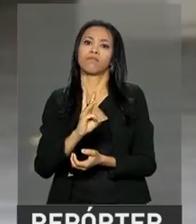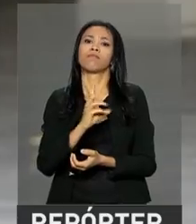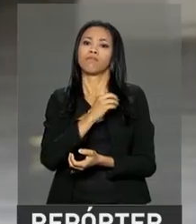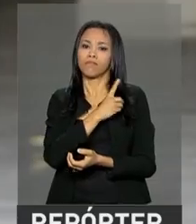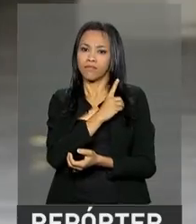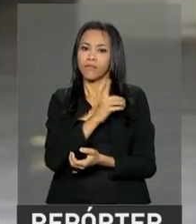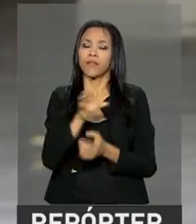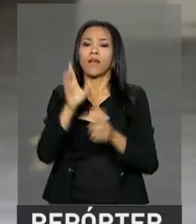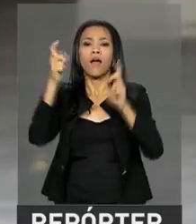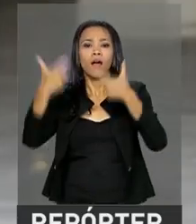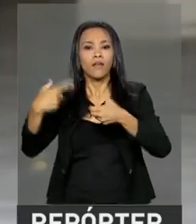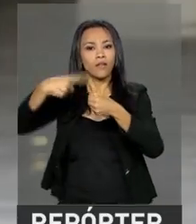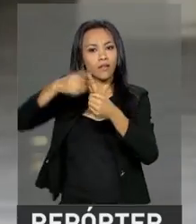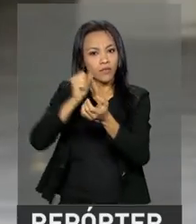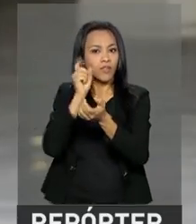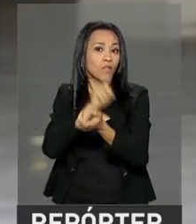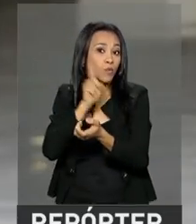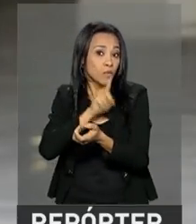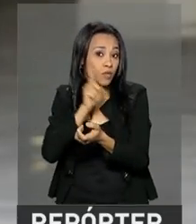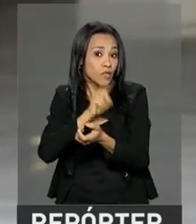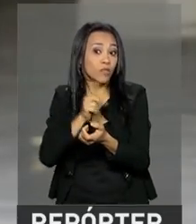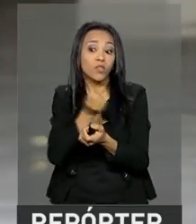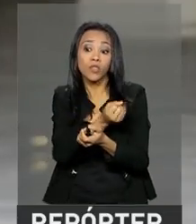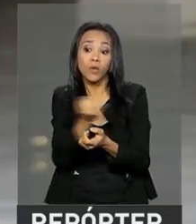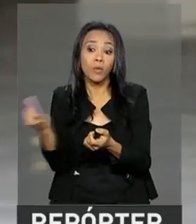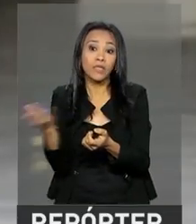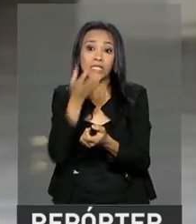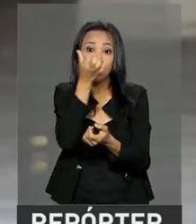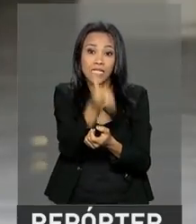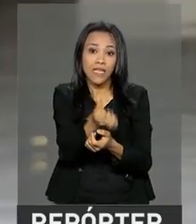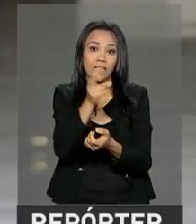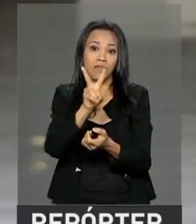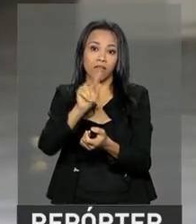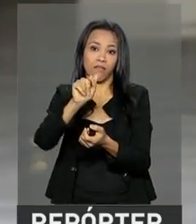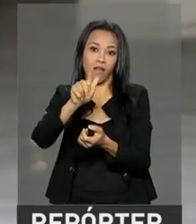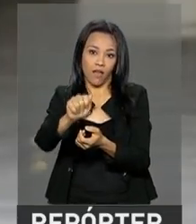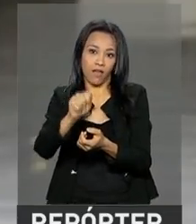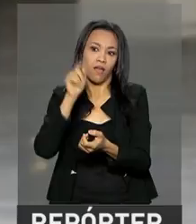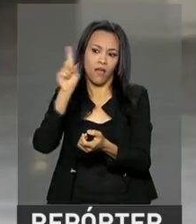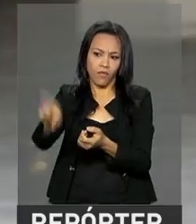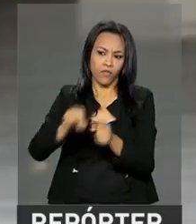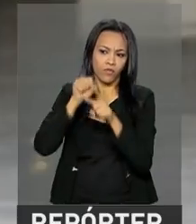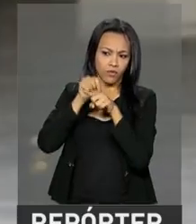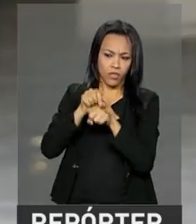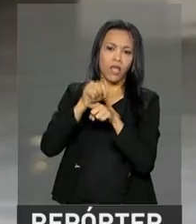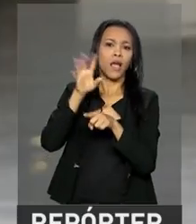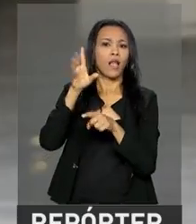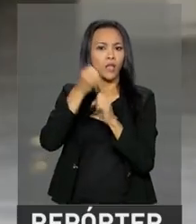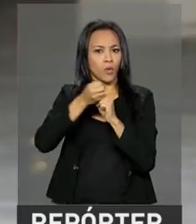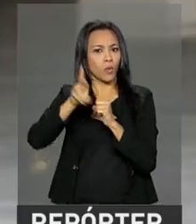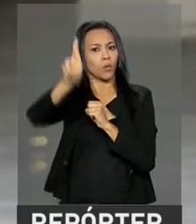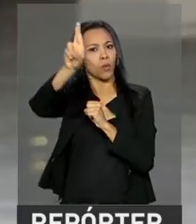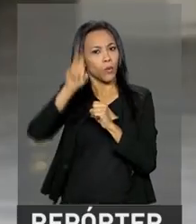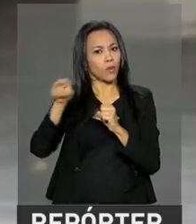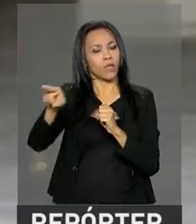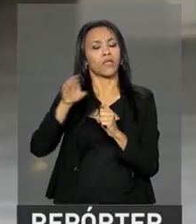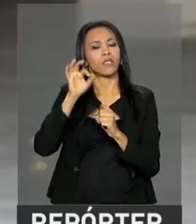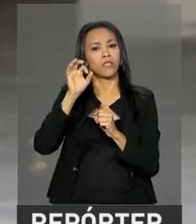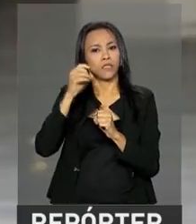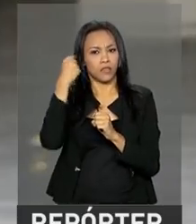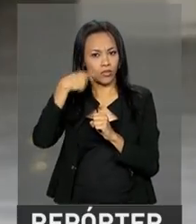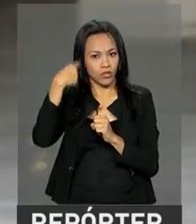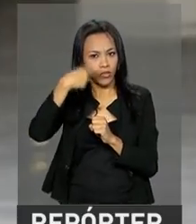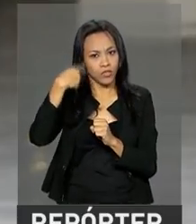estavam em disputa a jurista Flávia Piovan é Doutora em Direito Constitucional além de